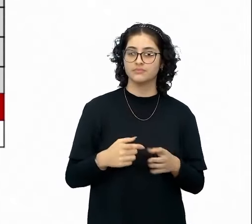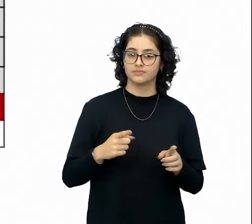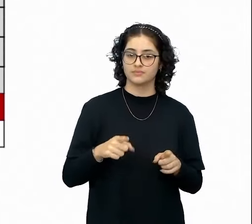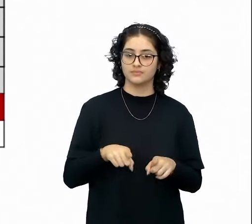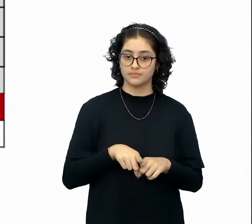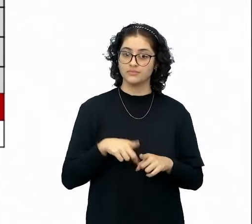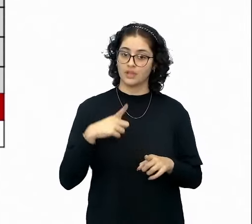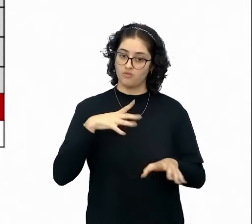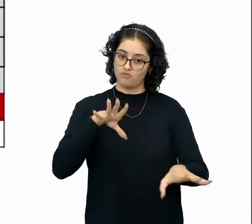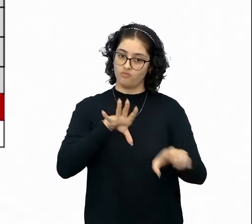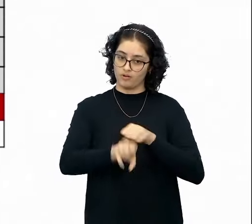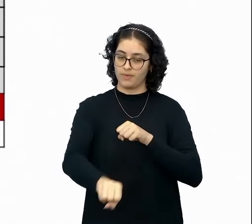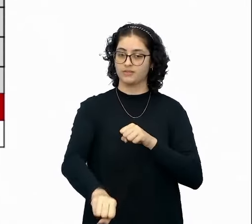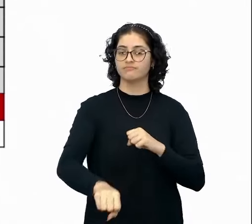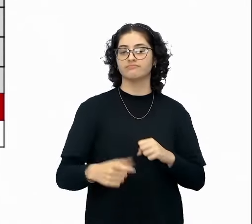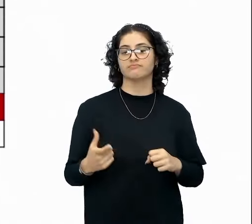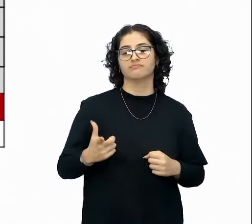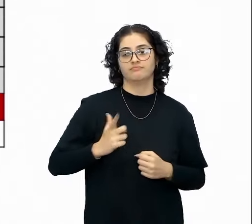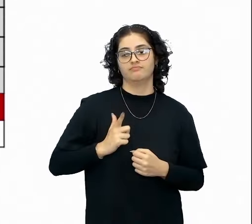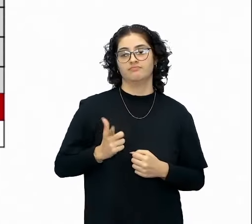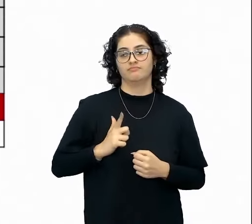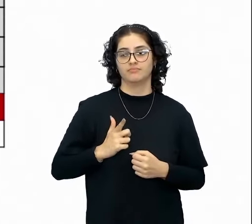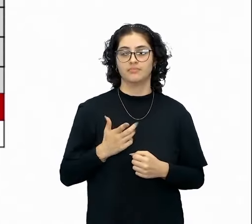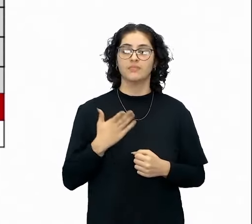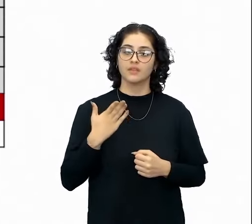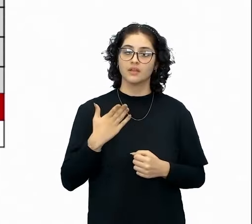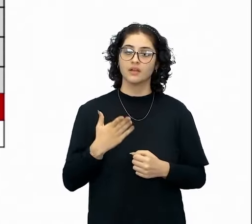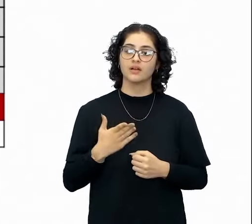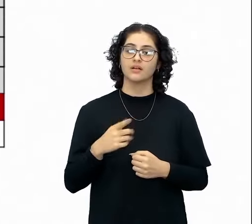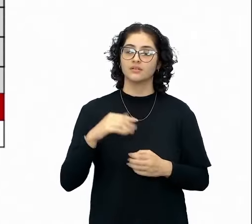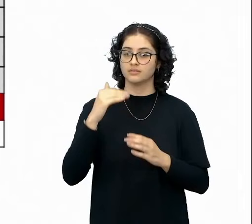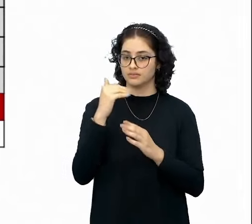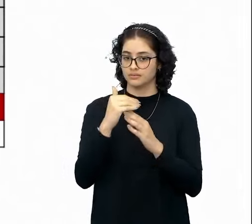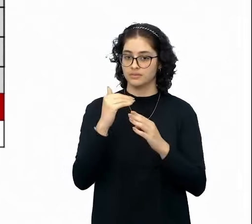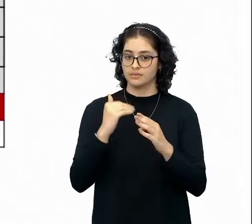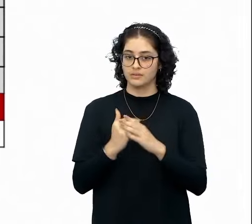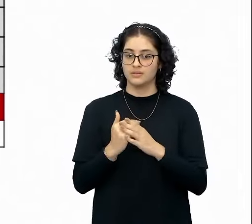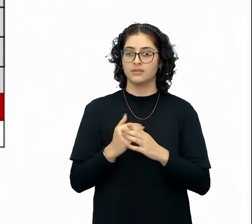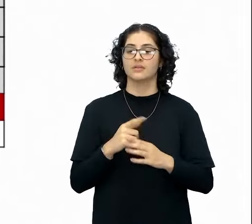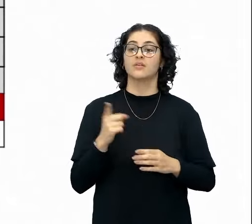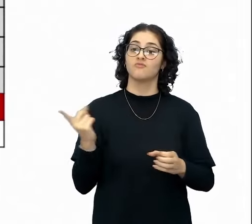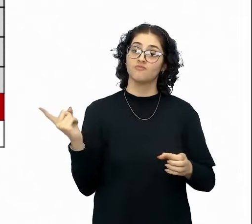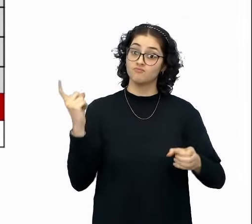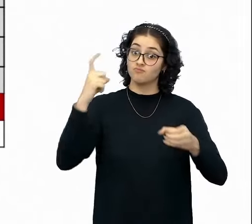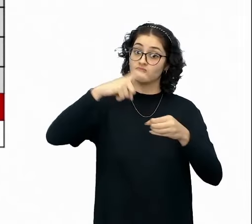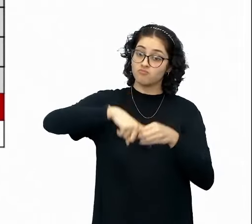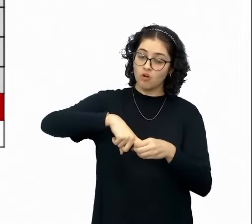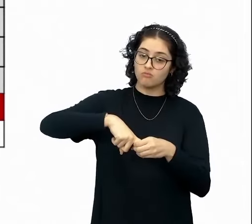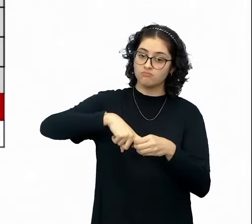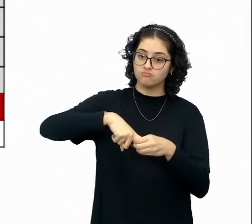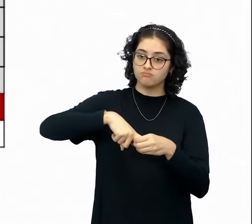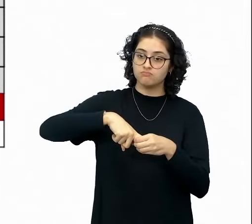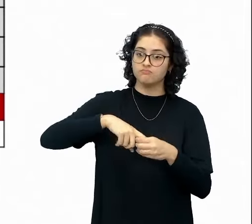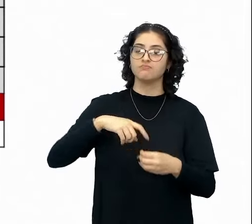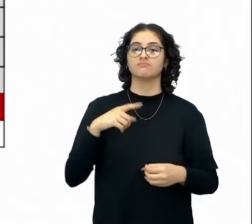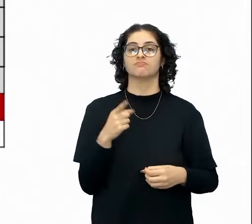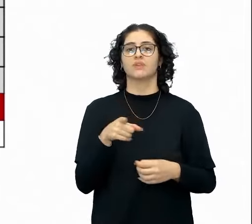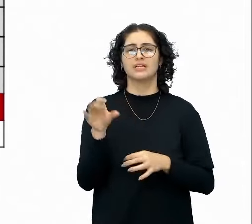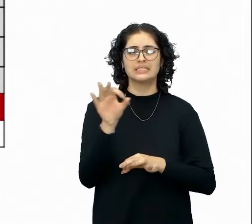né, formação, que só vai ser de etapa, mas vai ser uma retomada, fica aí para vocês